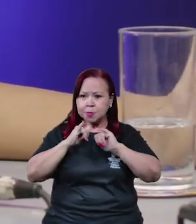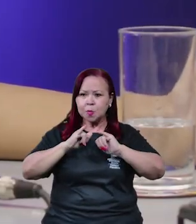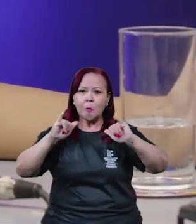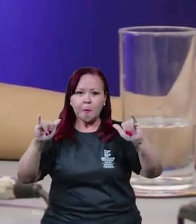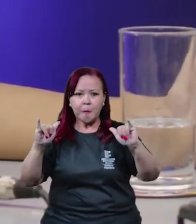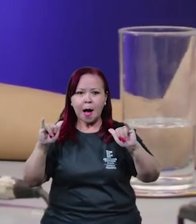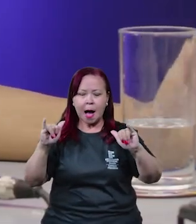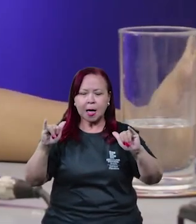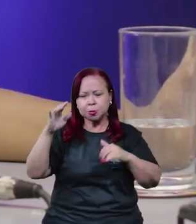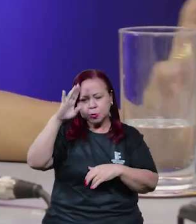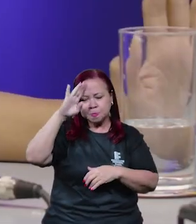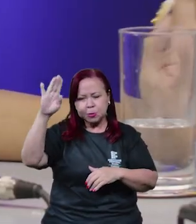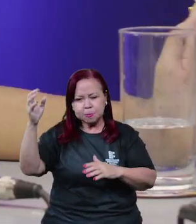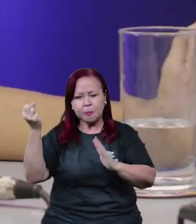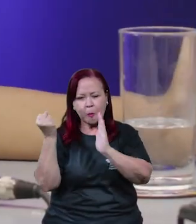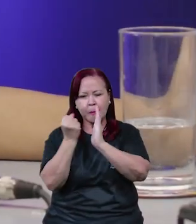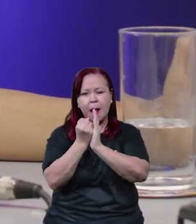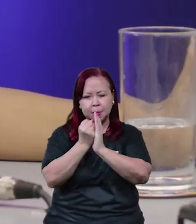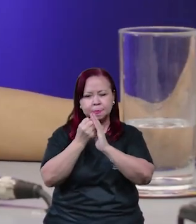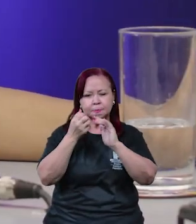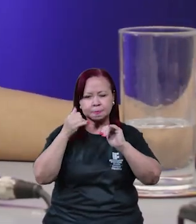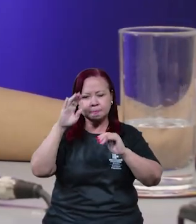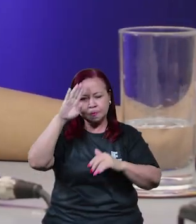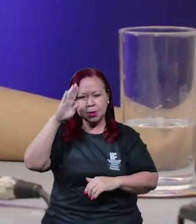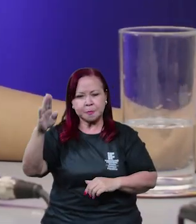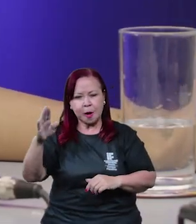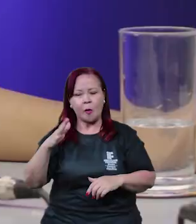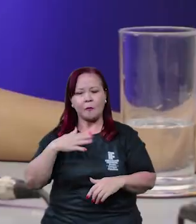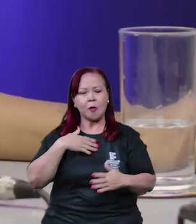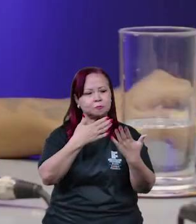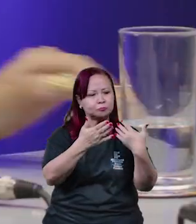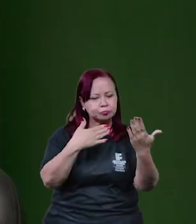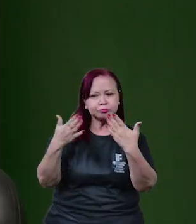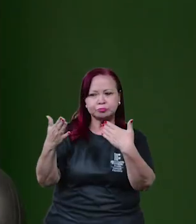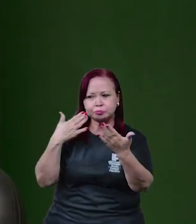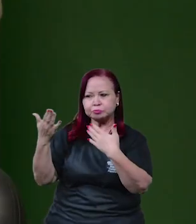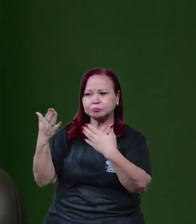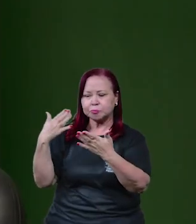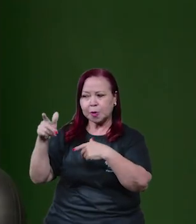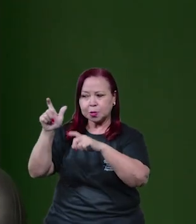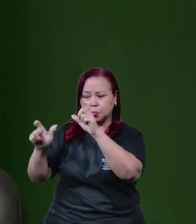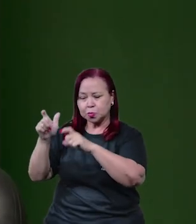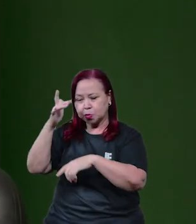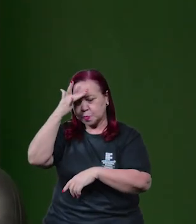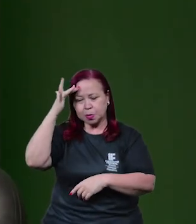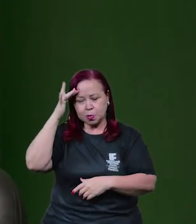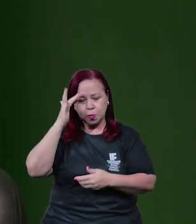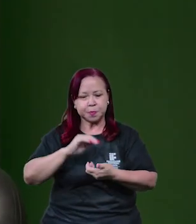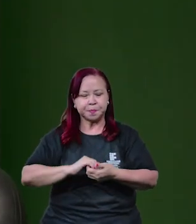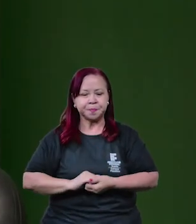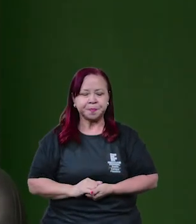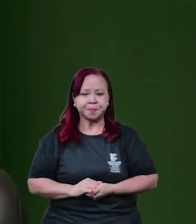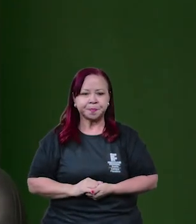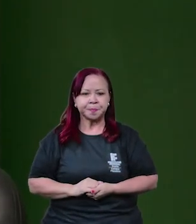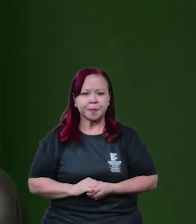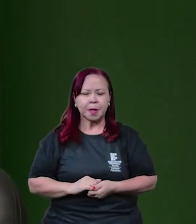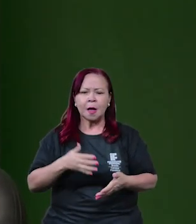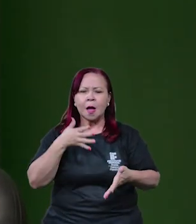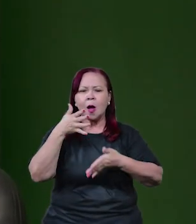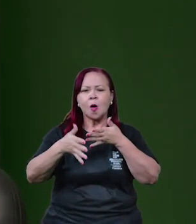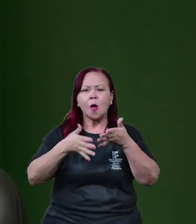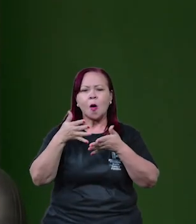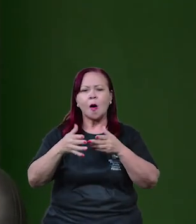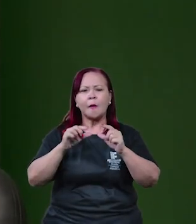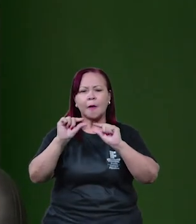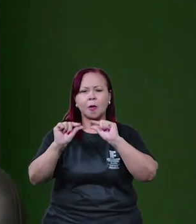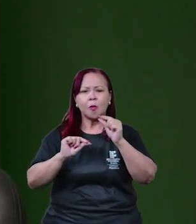foi assim, o boca a boca e fazer o meu trabalho bem feito. Ah, que coisa boa. É, Agora falando um pouco